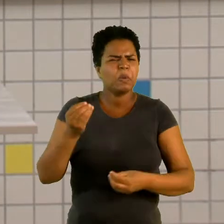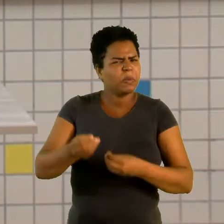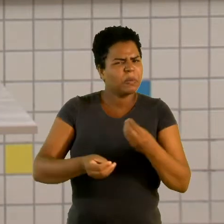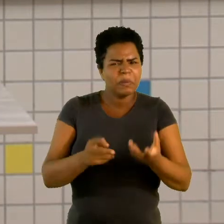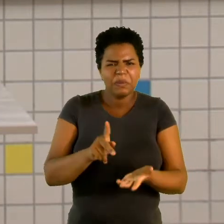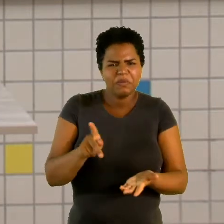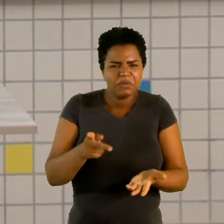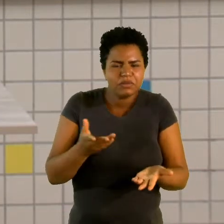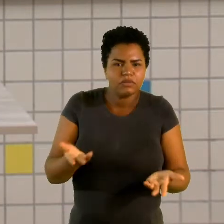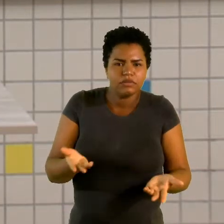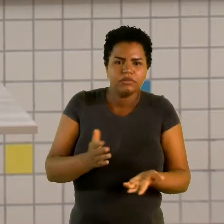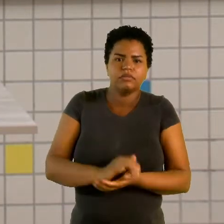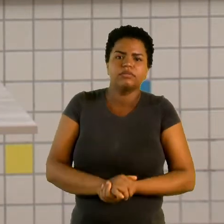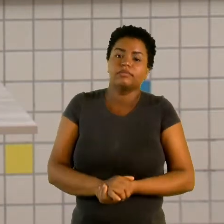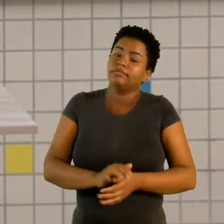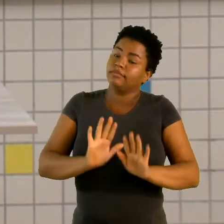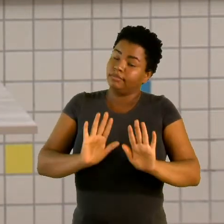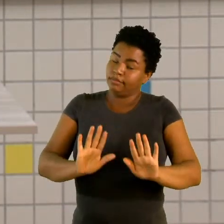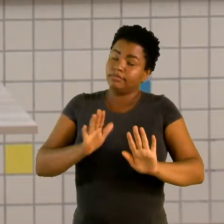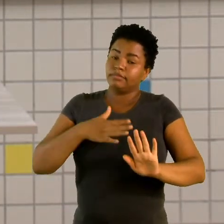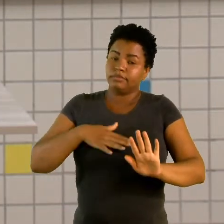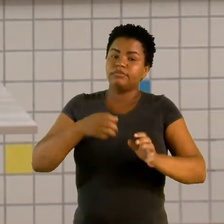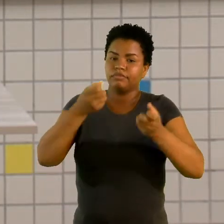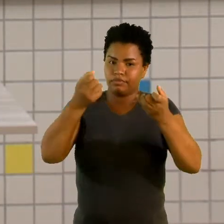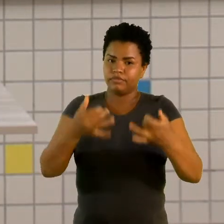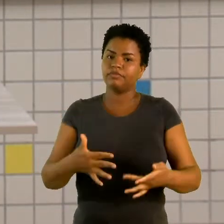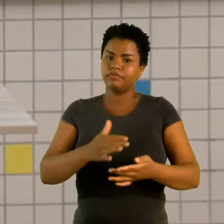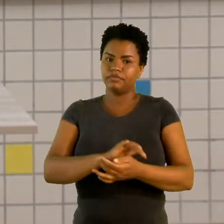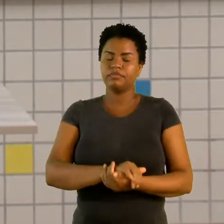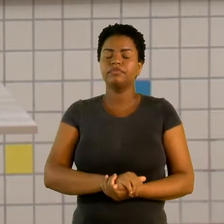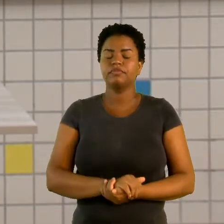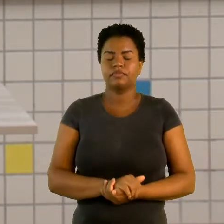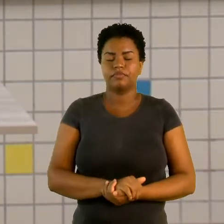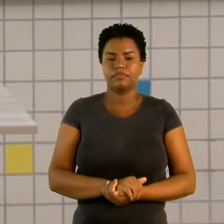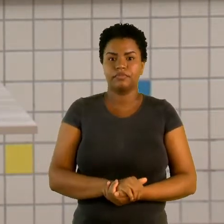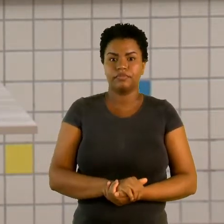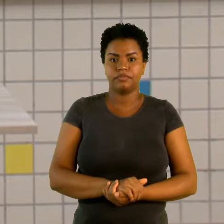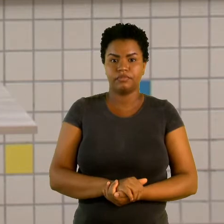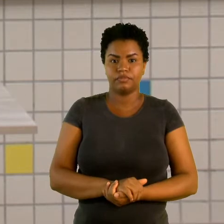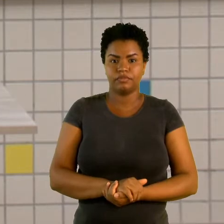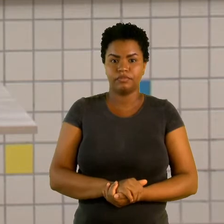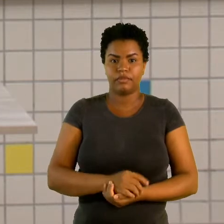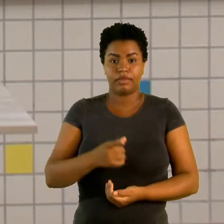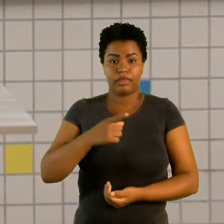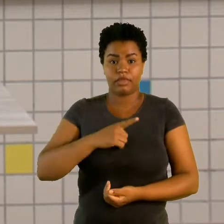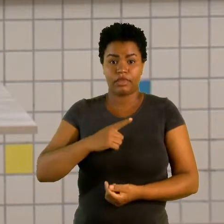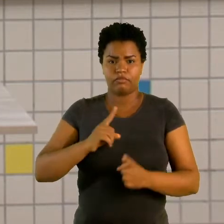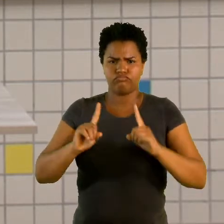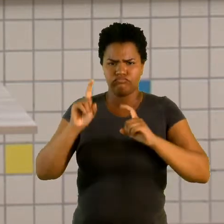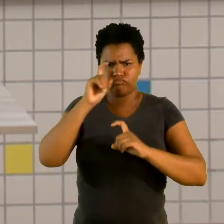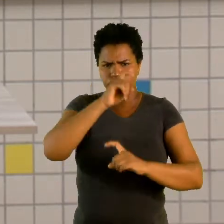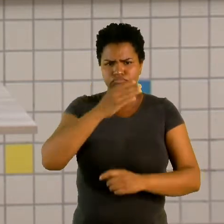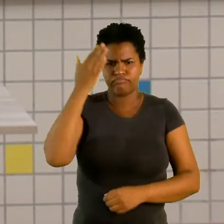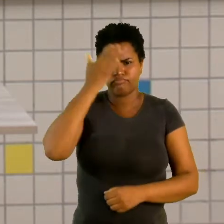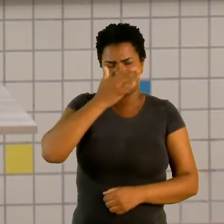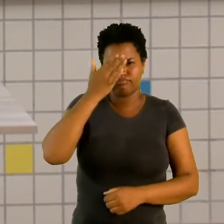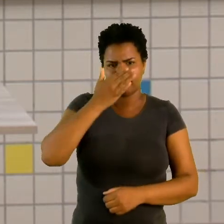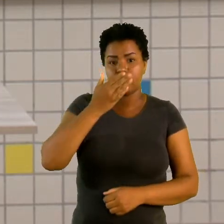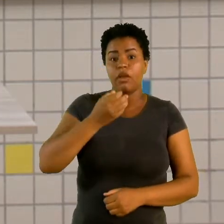professora? Calma, eu vou explicar. Nós temos os micro-organismos